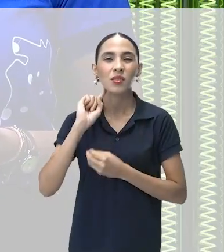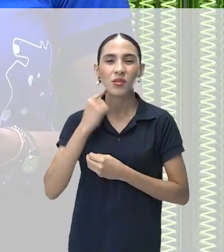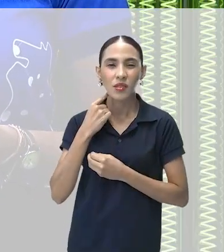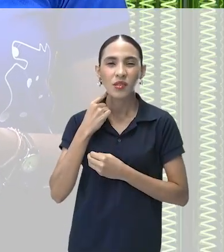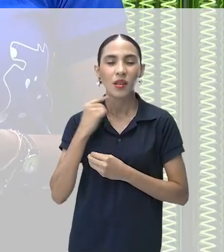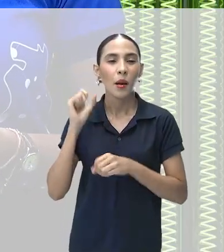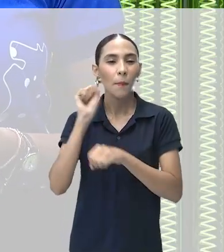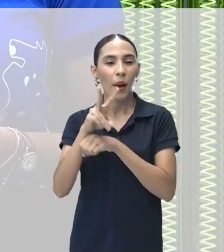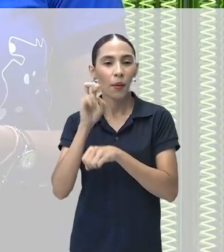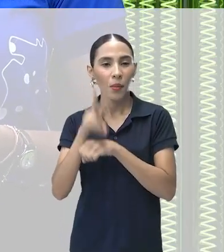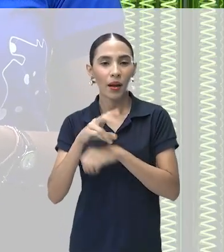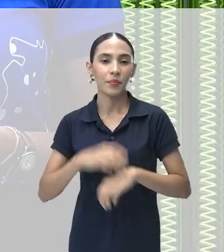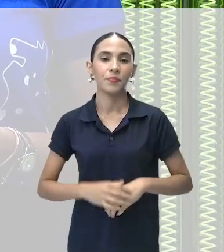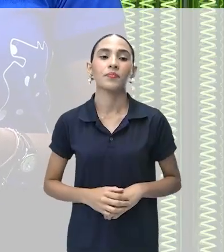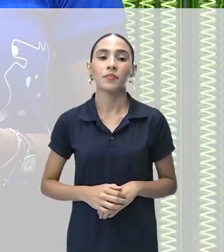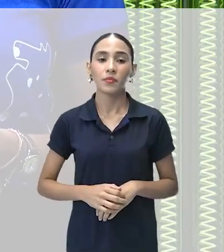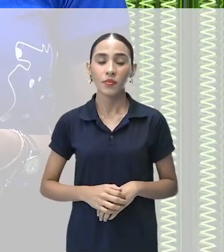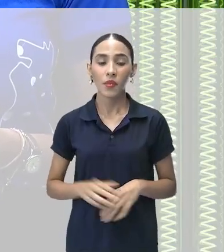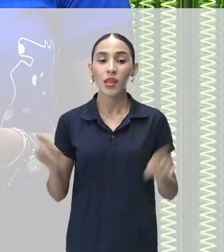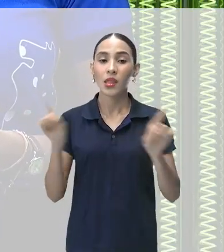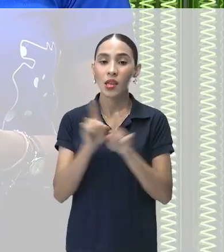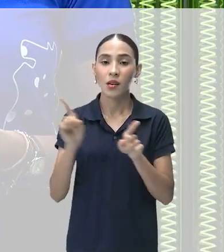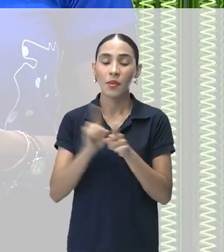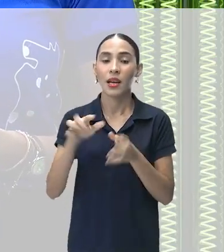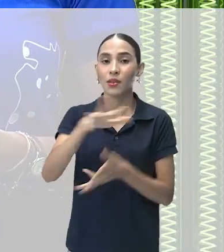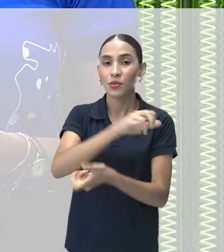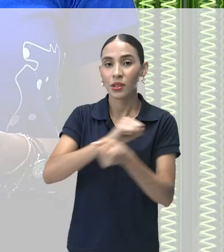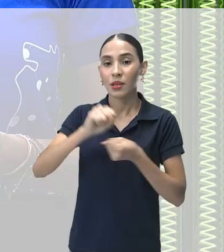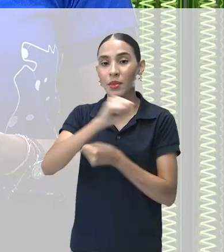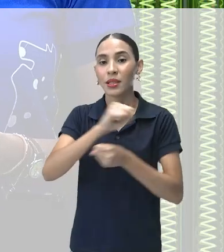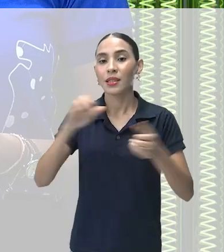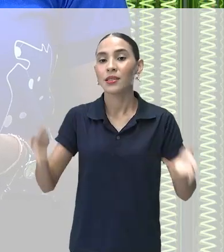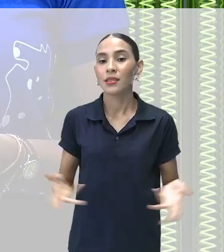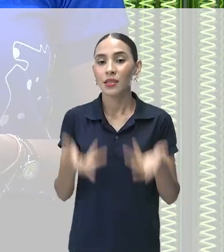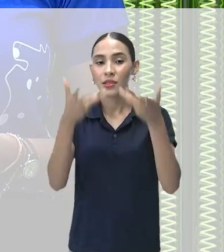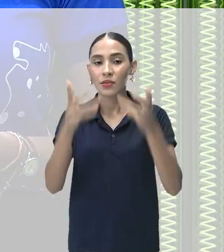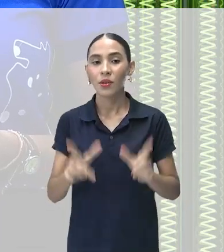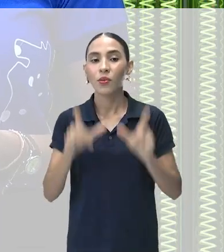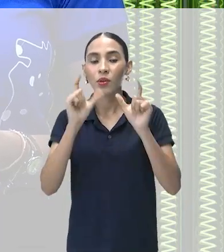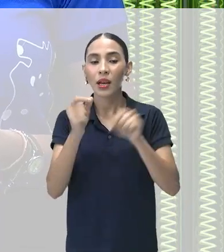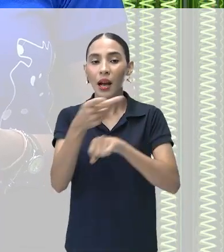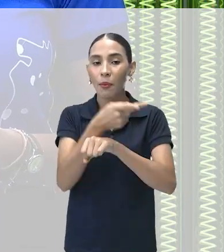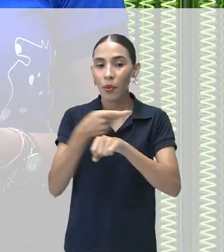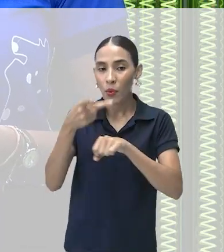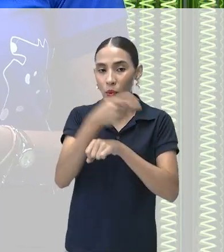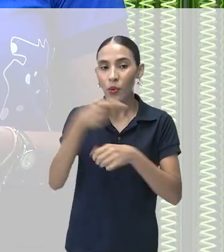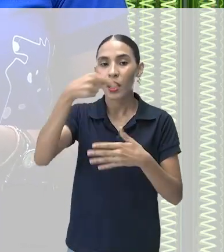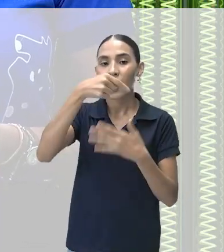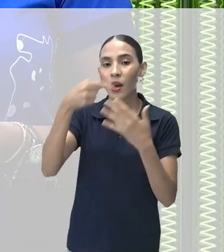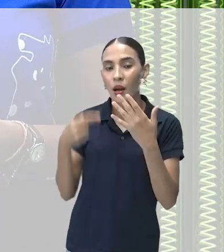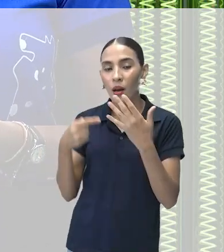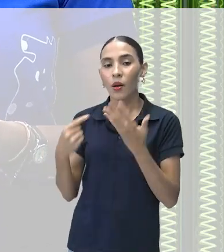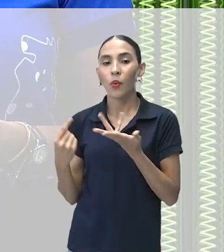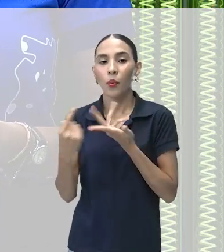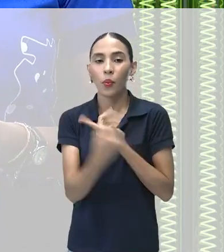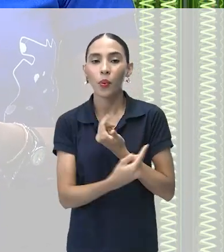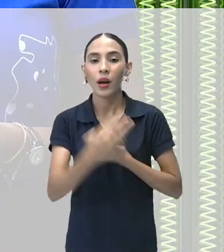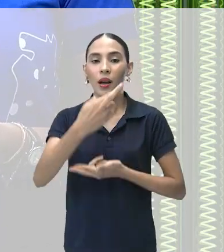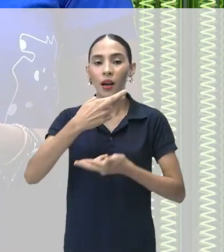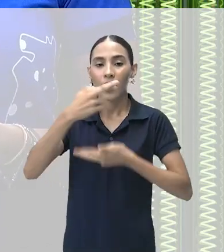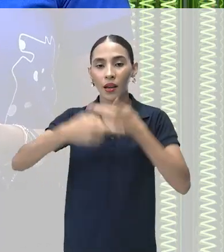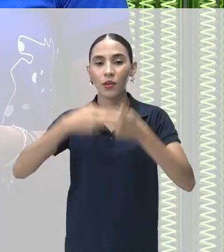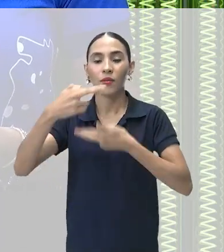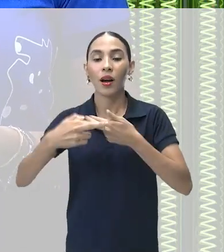resíduos gerados. Além disso, a sustentabilidade incentiva a busca por alternativas